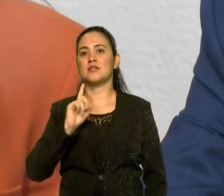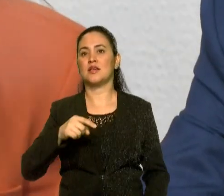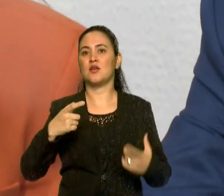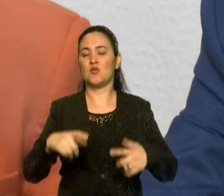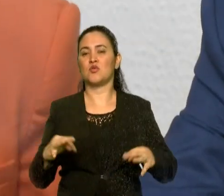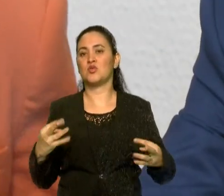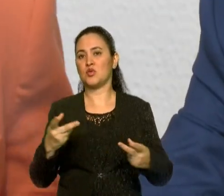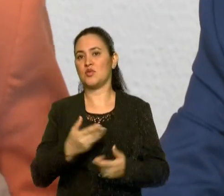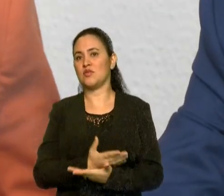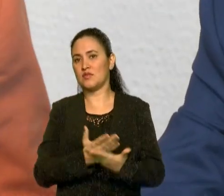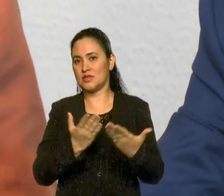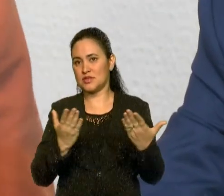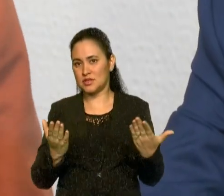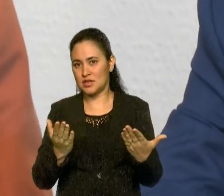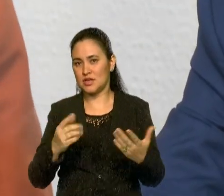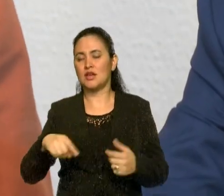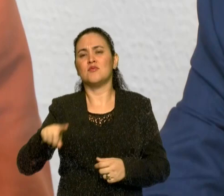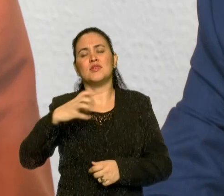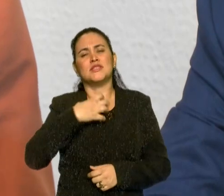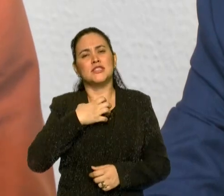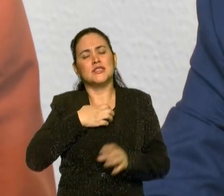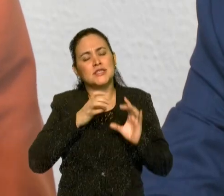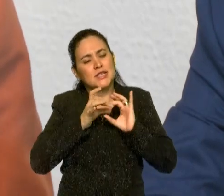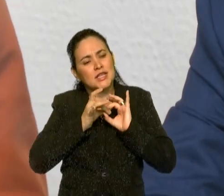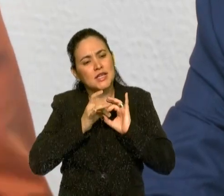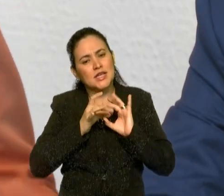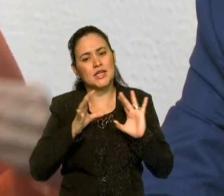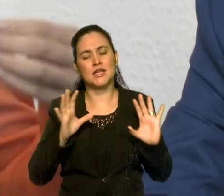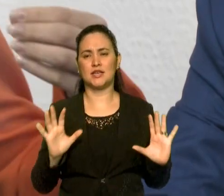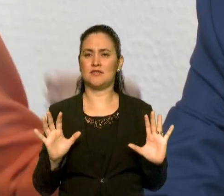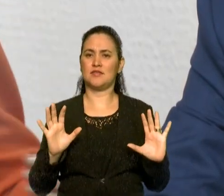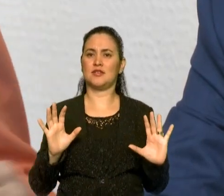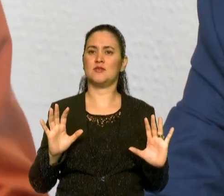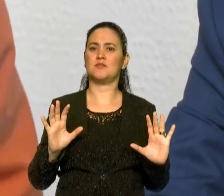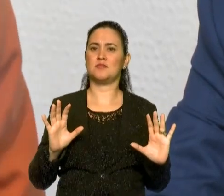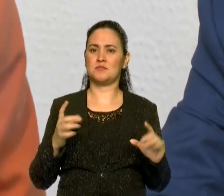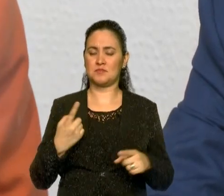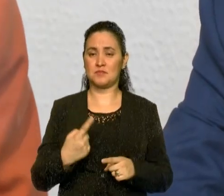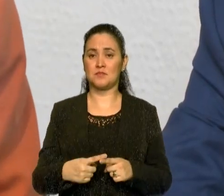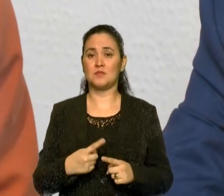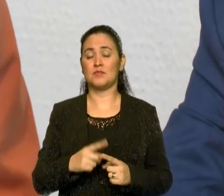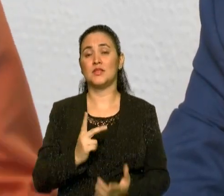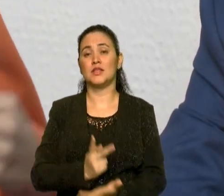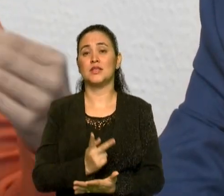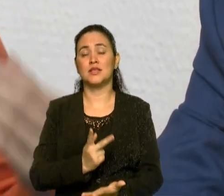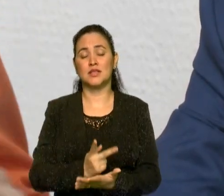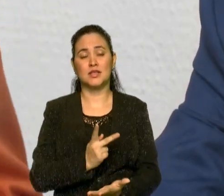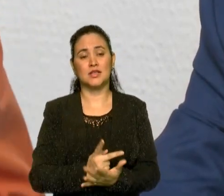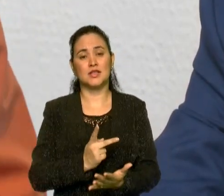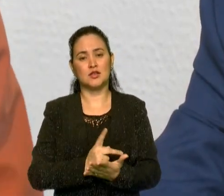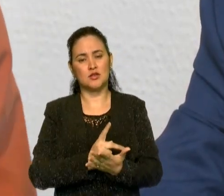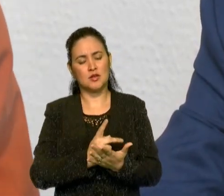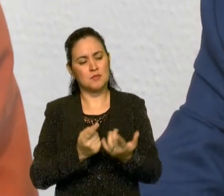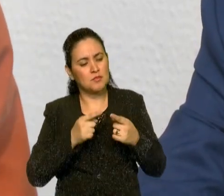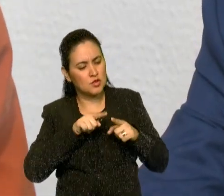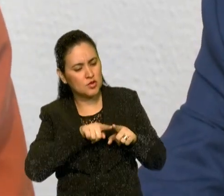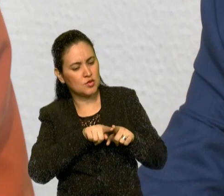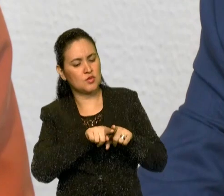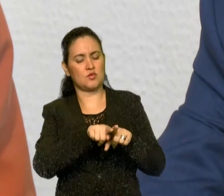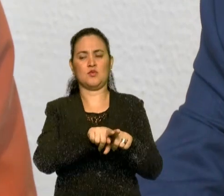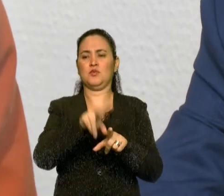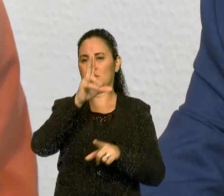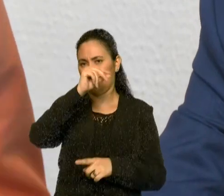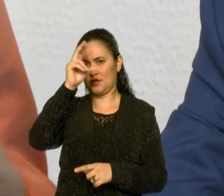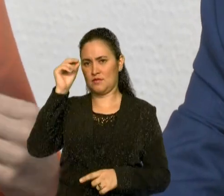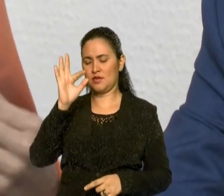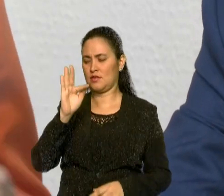se sintam à vontade para sempre está lado a lado com o prefeito Fábio, com as nossas deputadas que se encontram